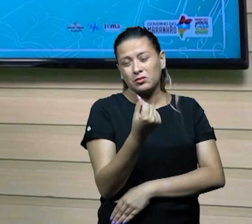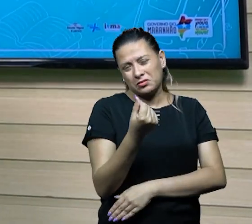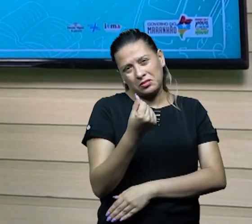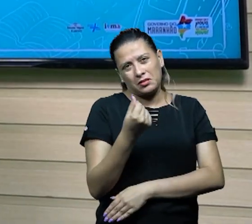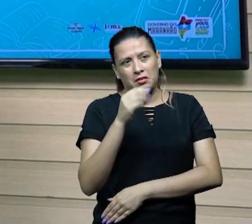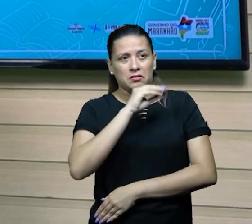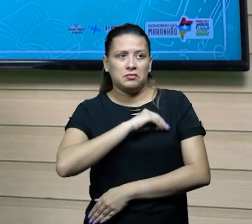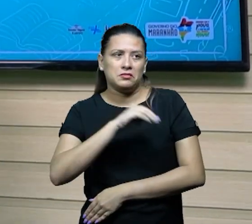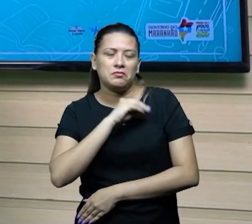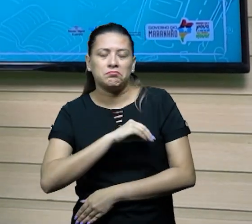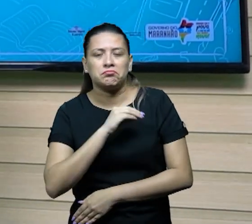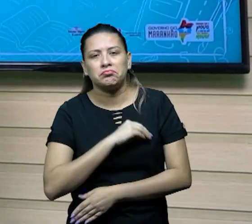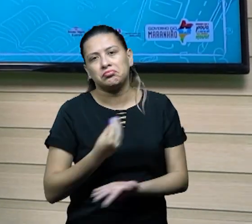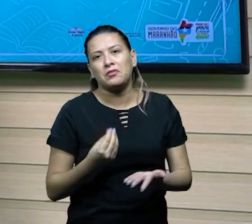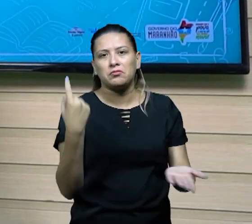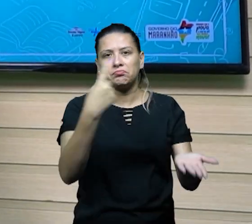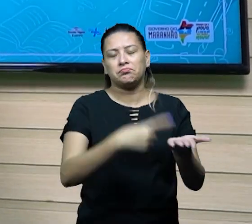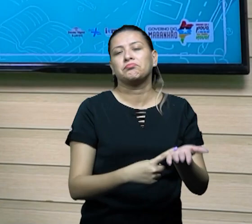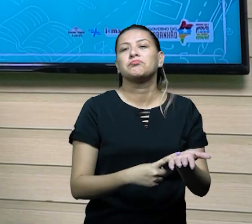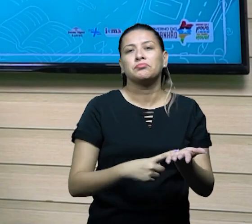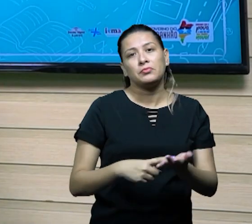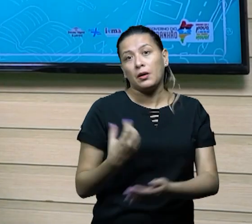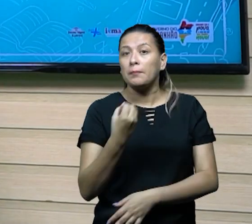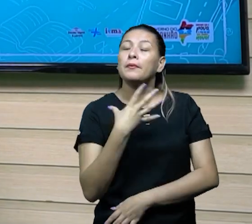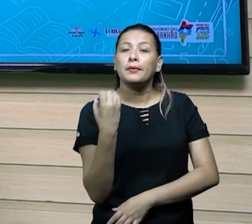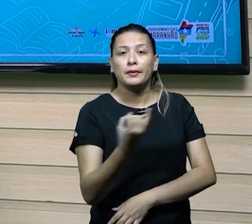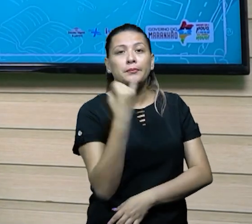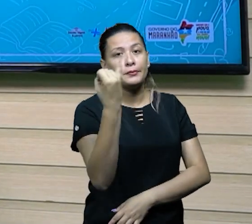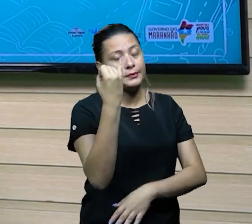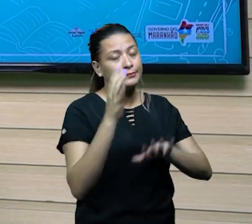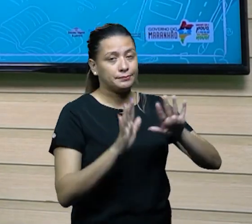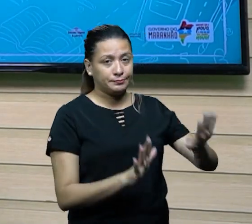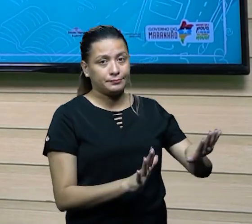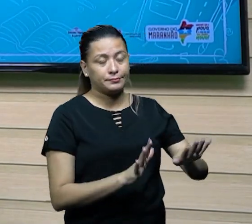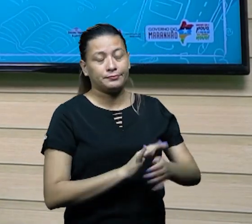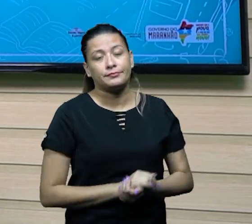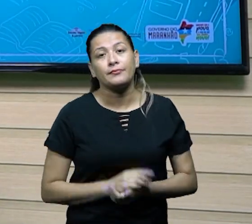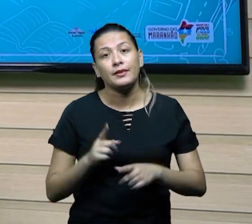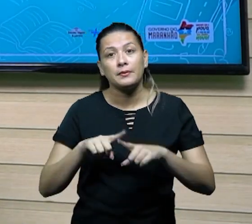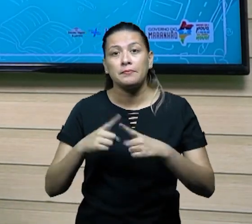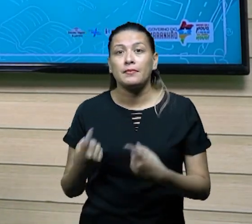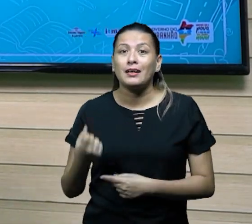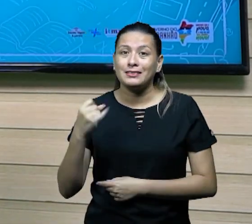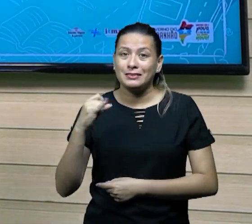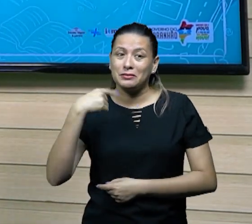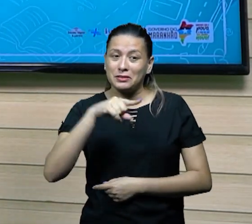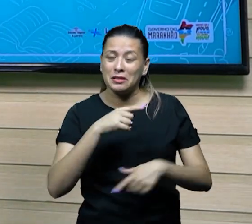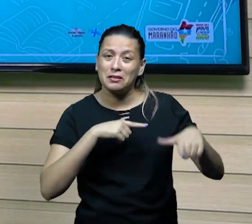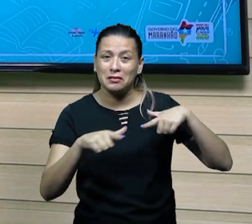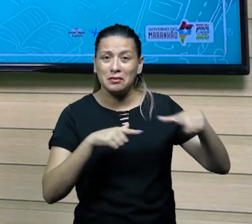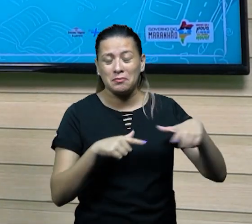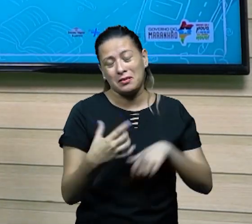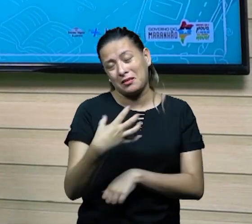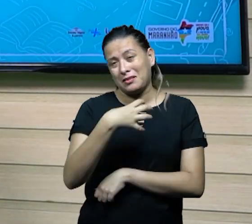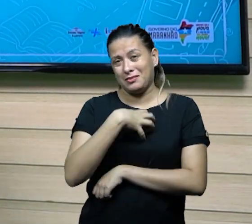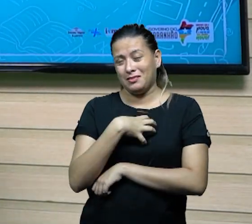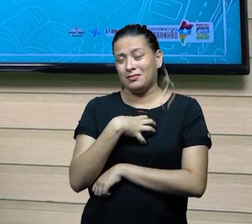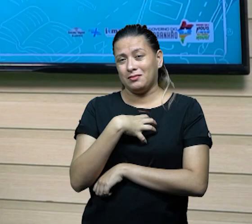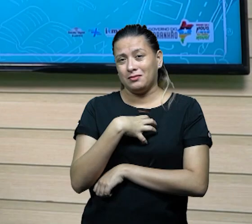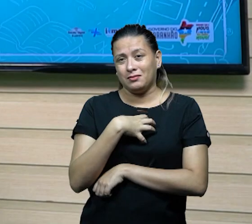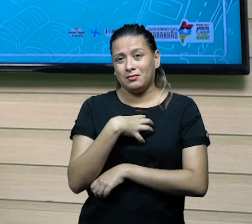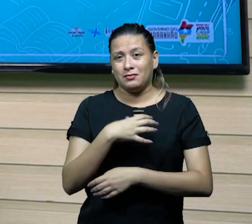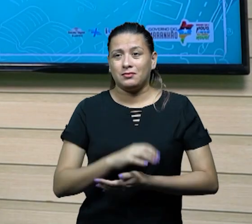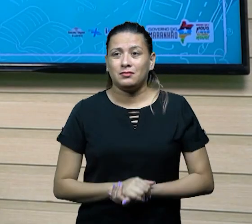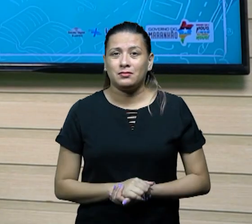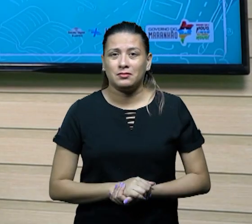importante, pagar o teu salário em dias, ter teu benefício, claro que isso é fundamental, a gente não vai discutir essa questão. Mas se você for para uma empresa onde